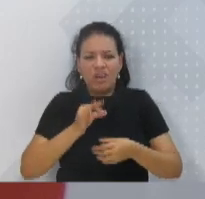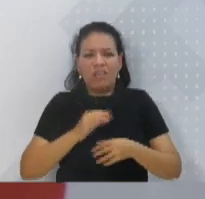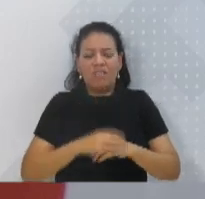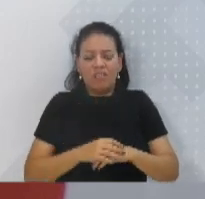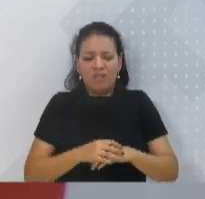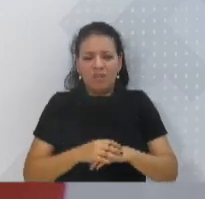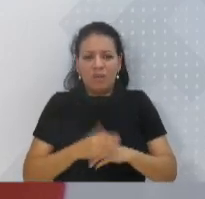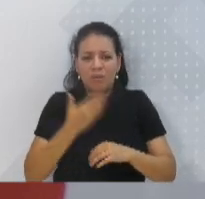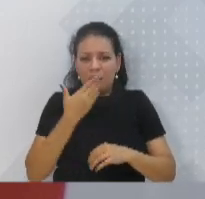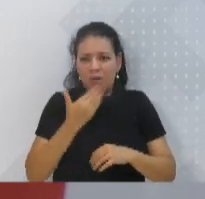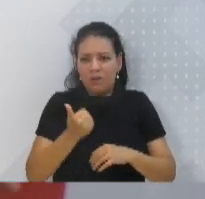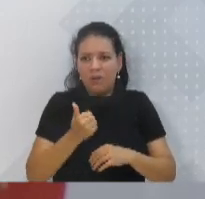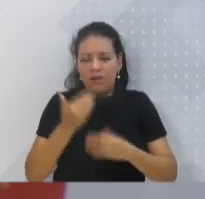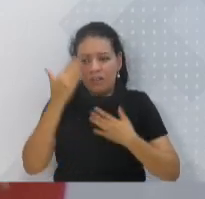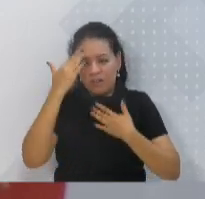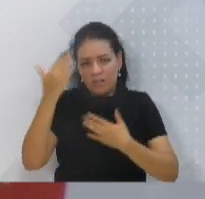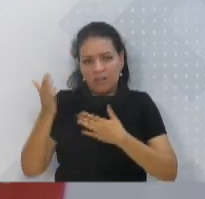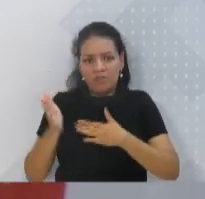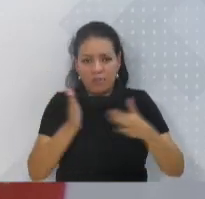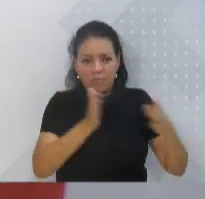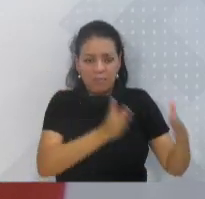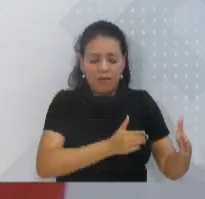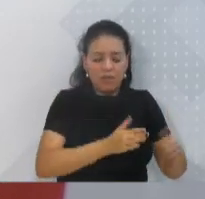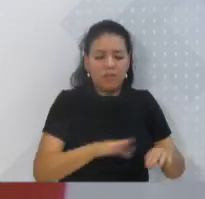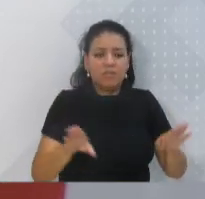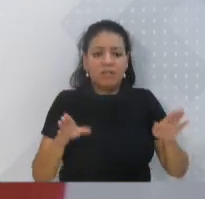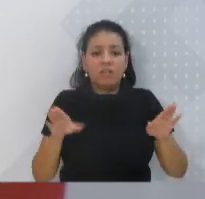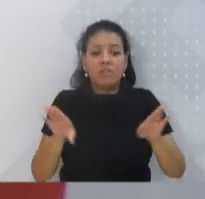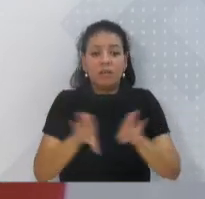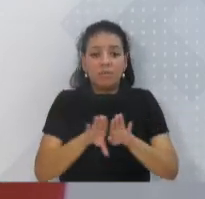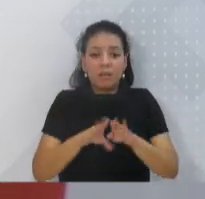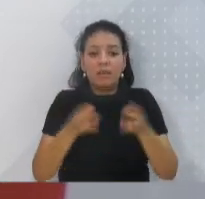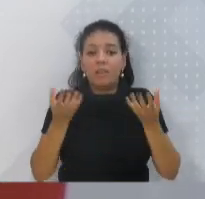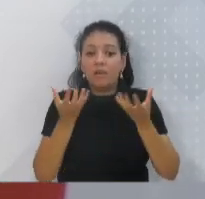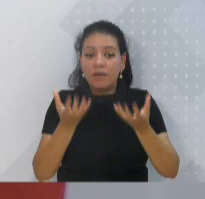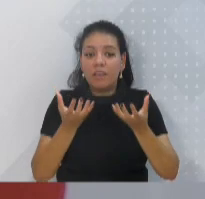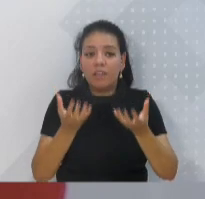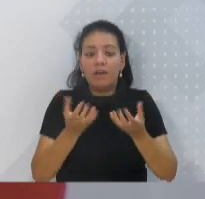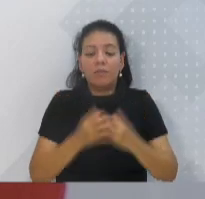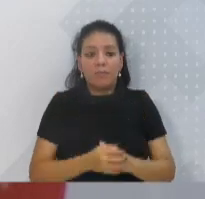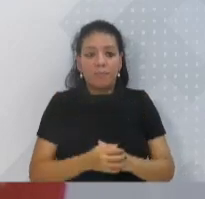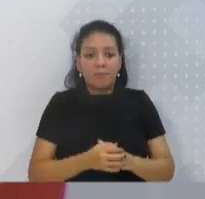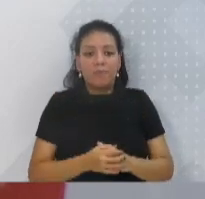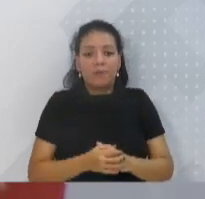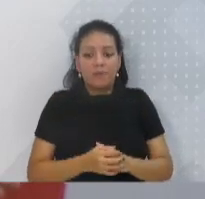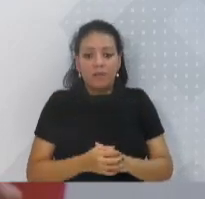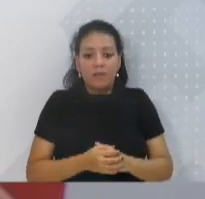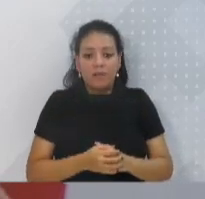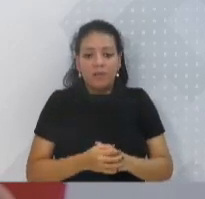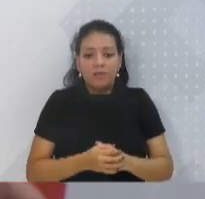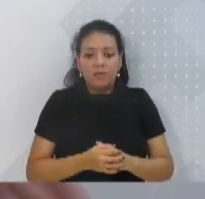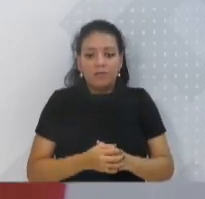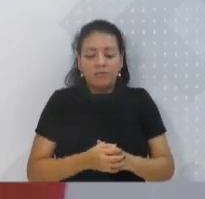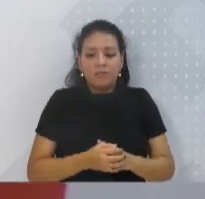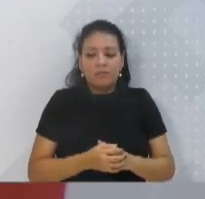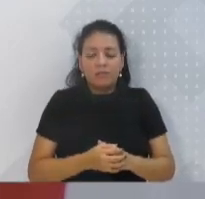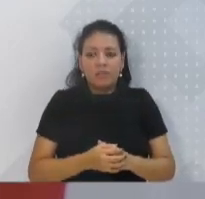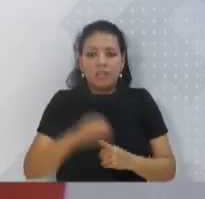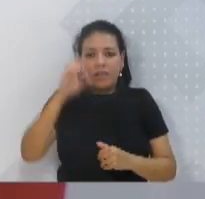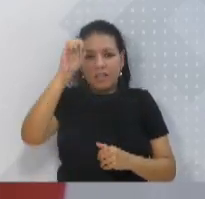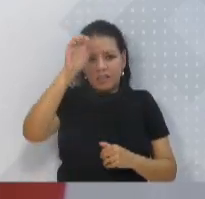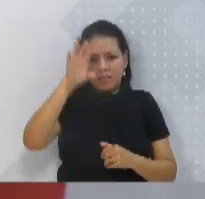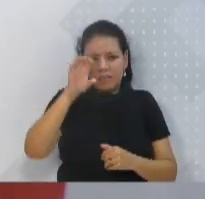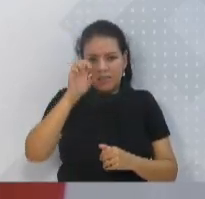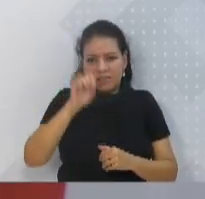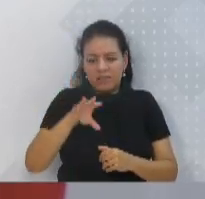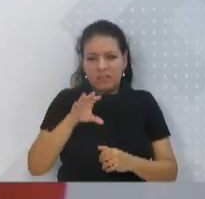rolamento. Agradeço a parte. E quero também a questão de viabilizar aqui a sinalização,